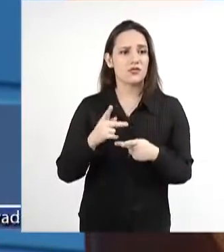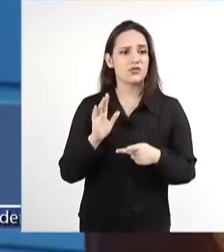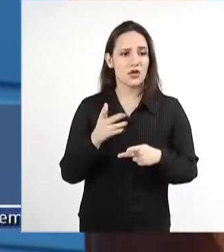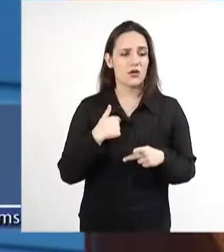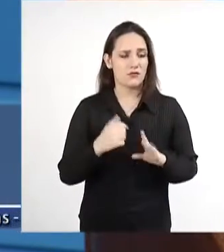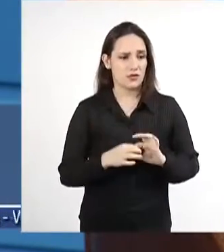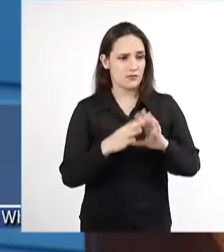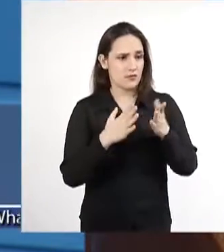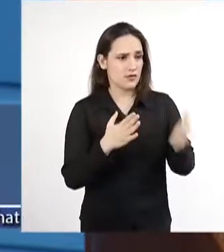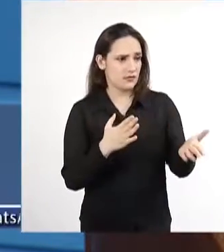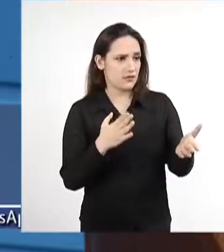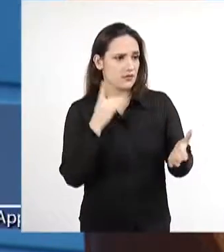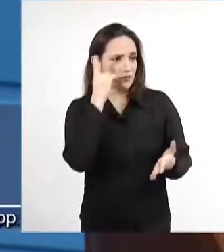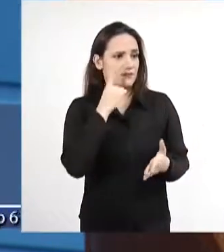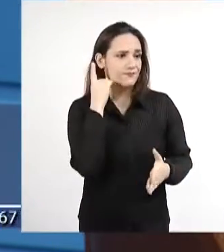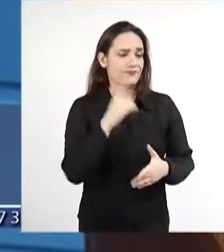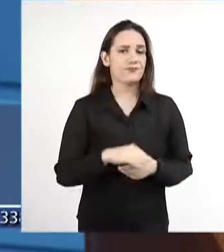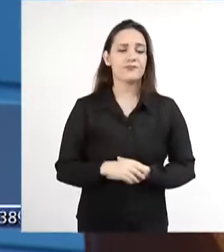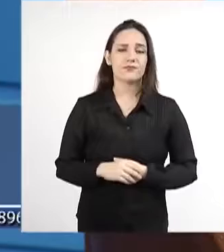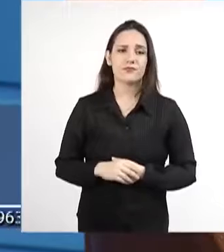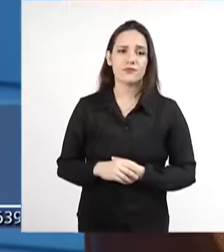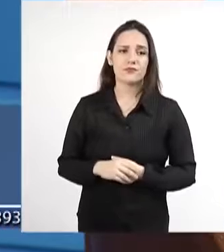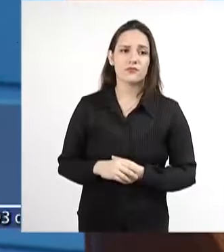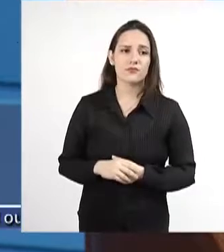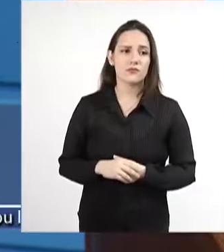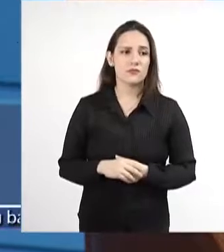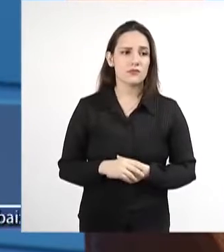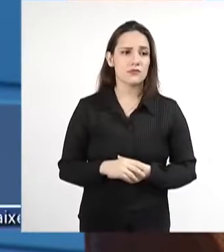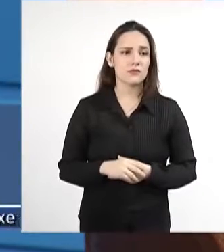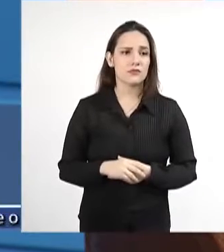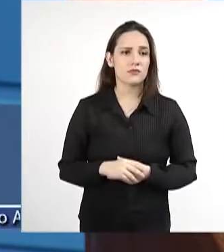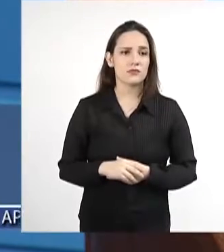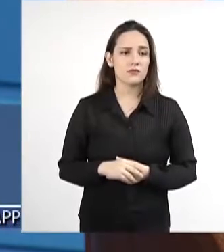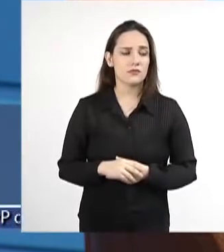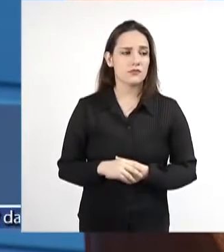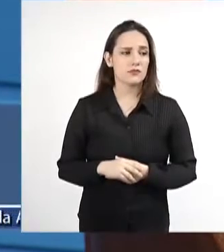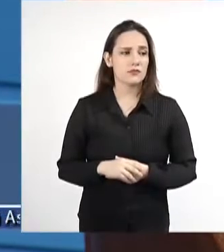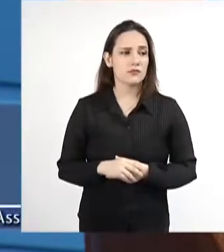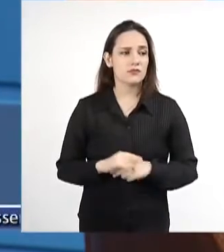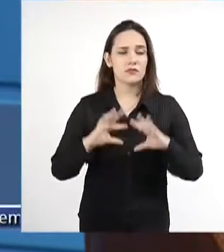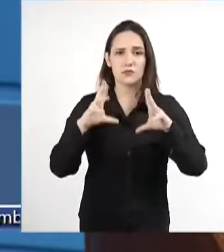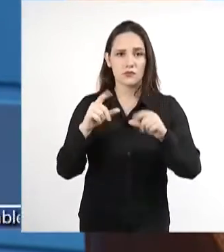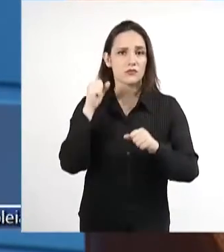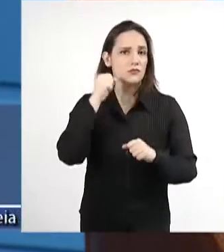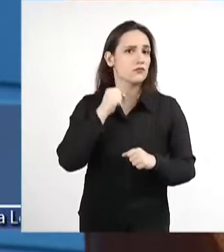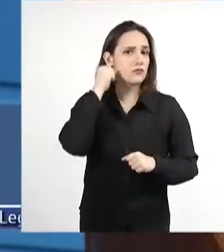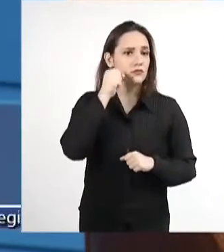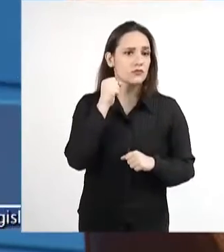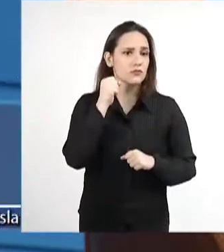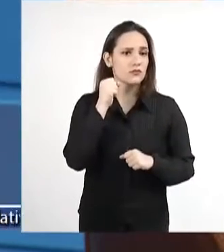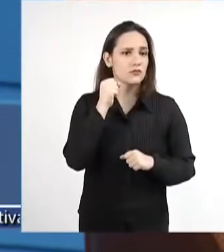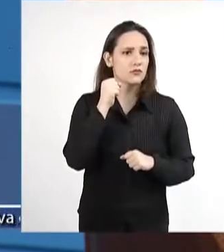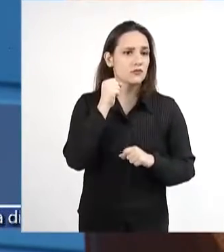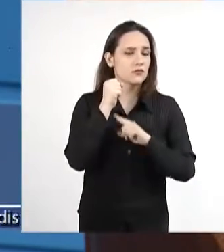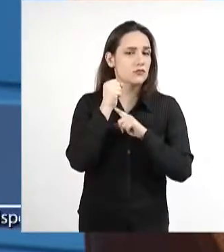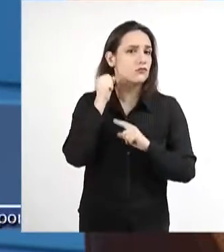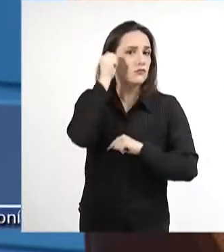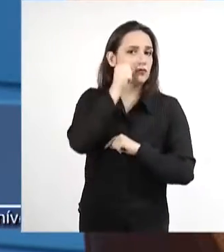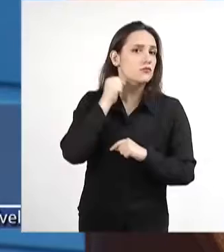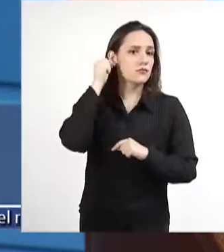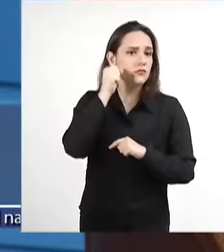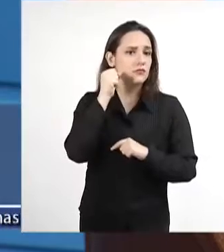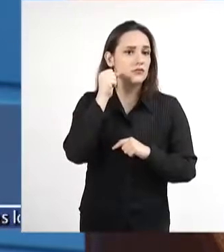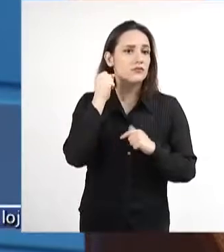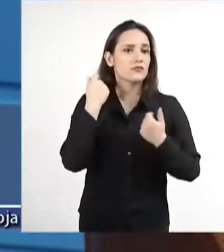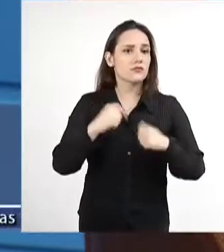a parte já, nobre deputado. Todas as pessoas que foram lá, os senadores todos dependem